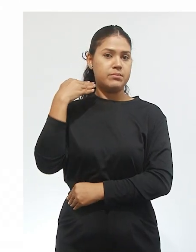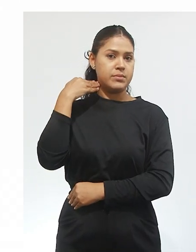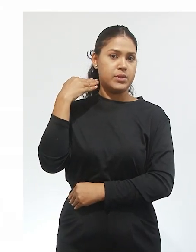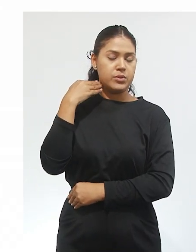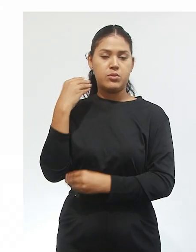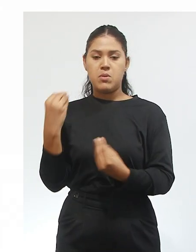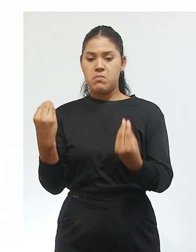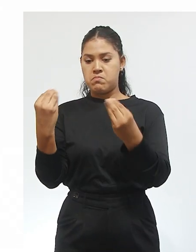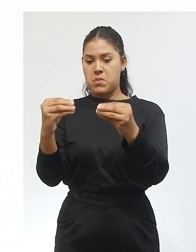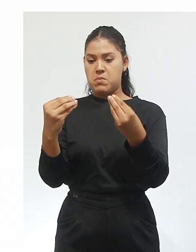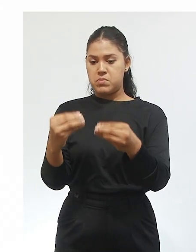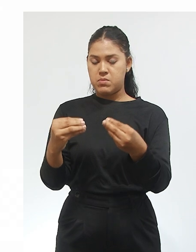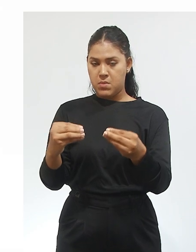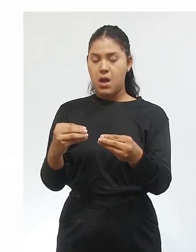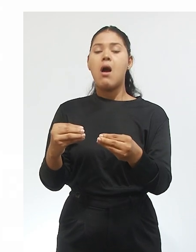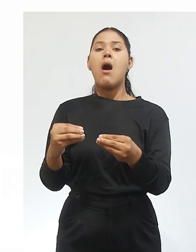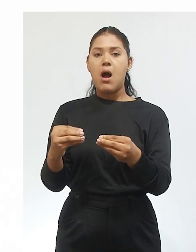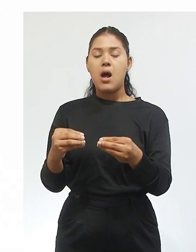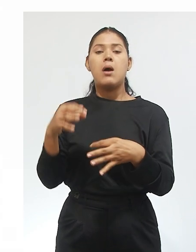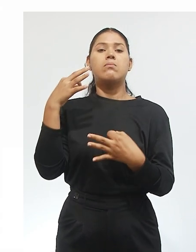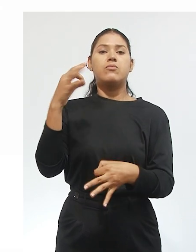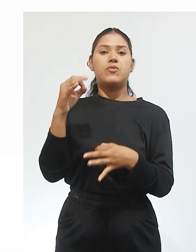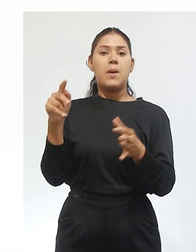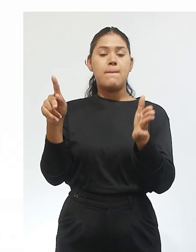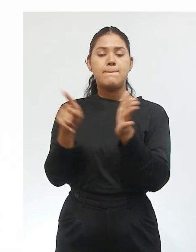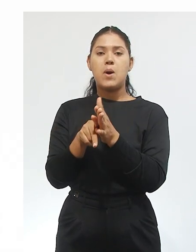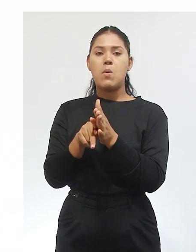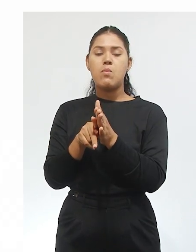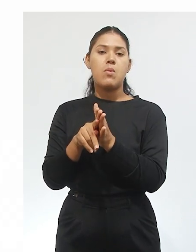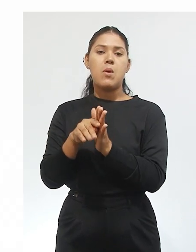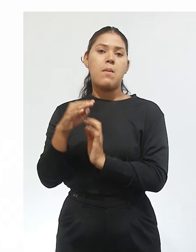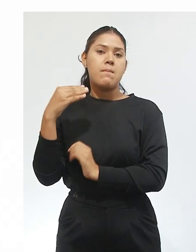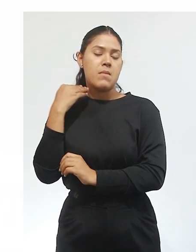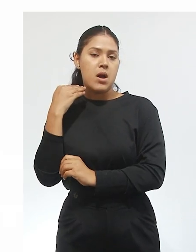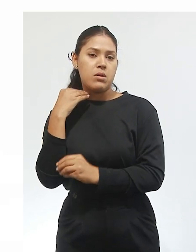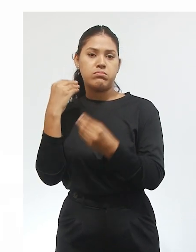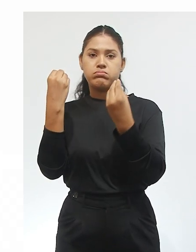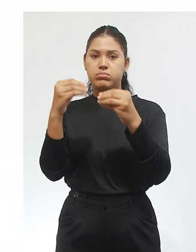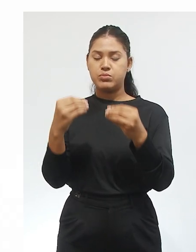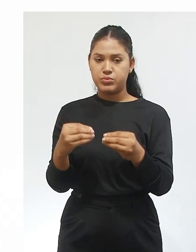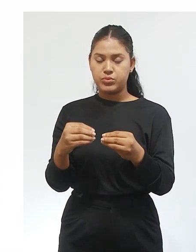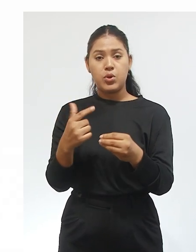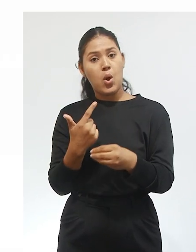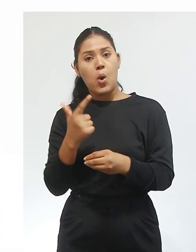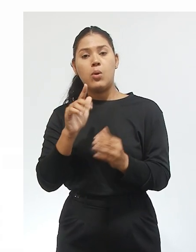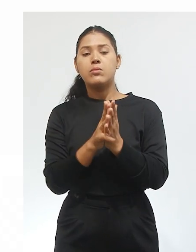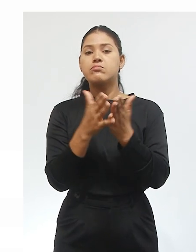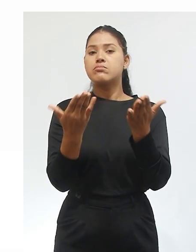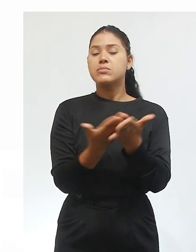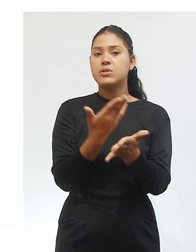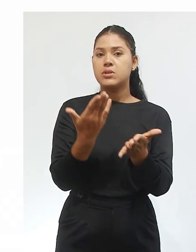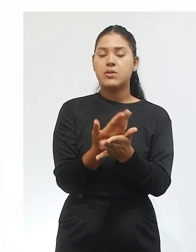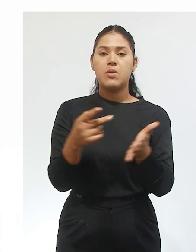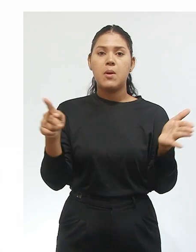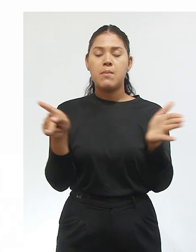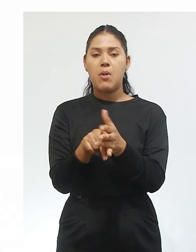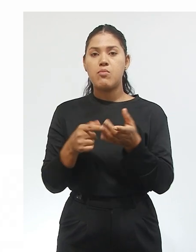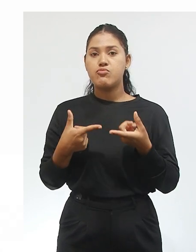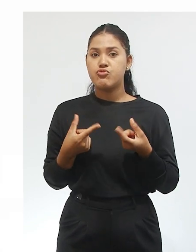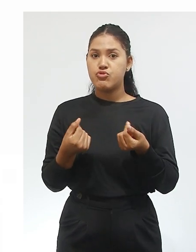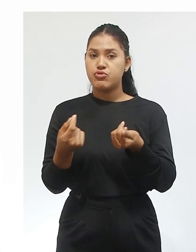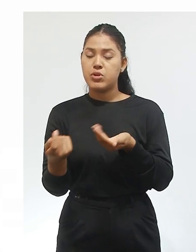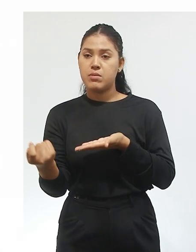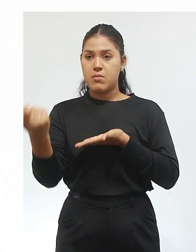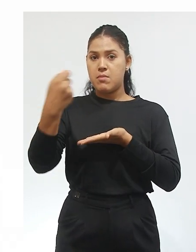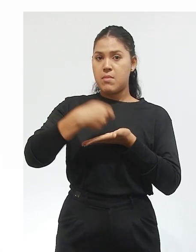com razão só da conta bancos, conta movimento, um livro só das contas duplicadas a